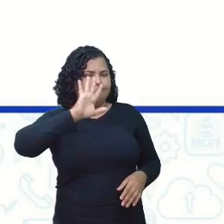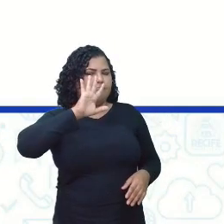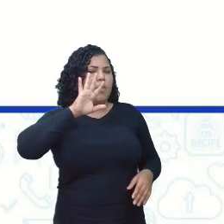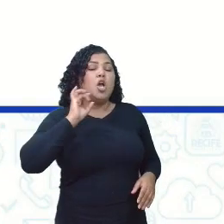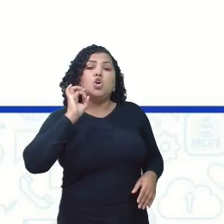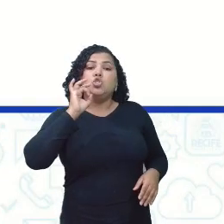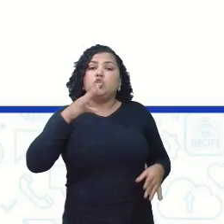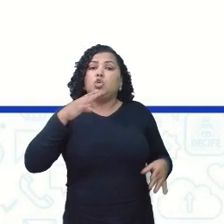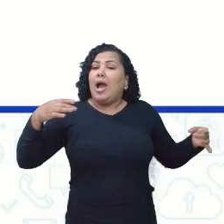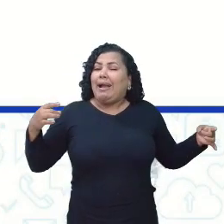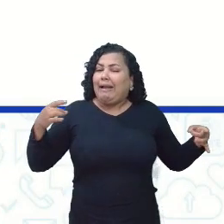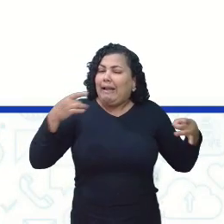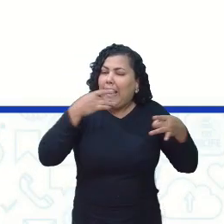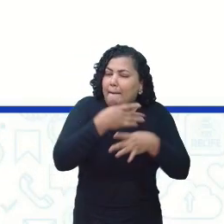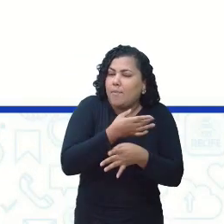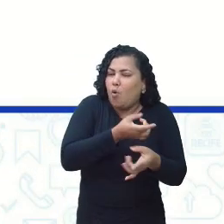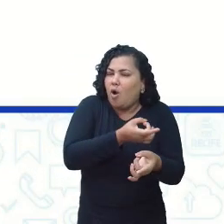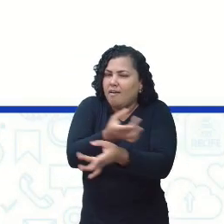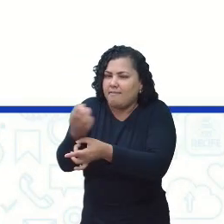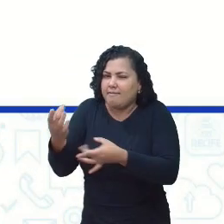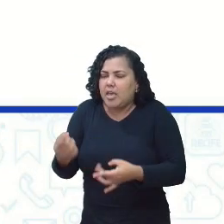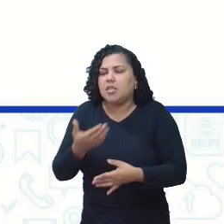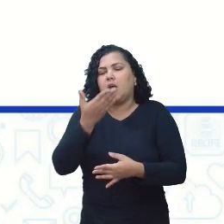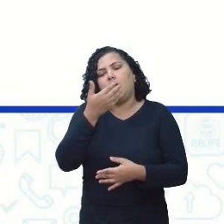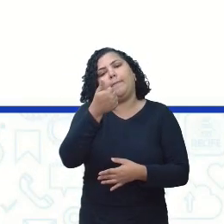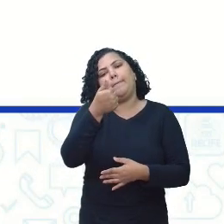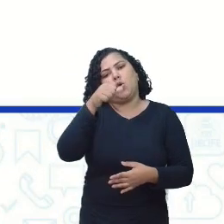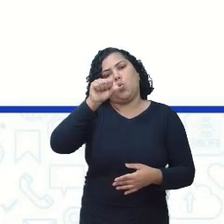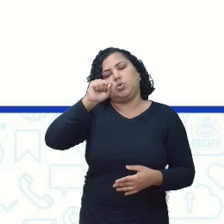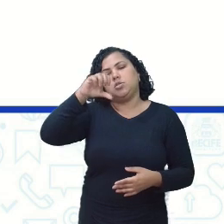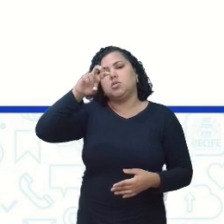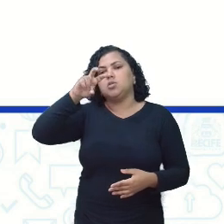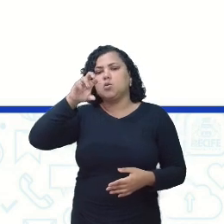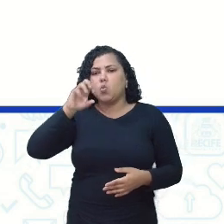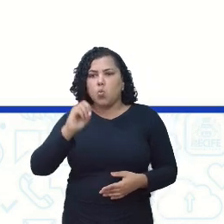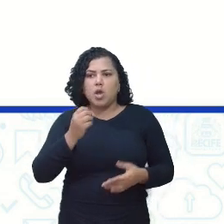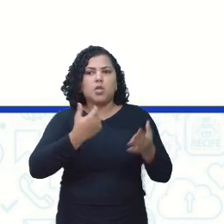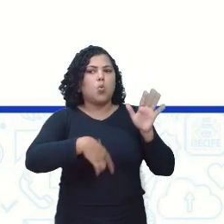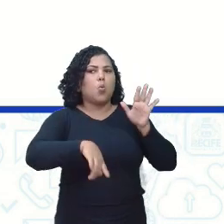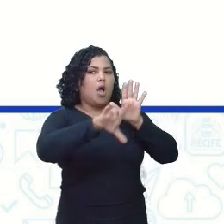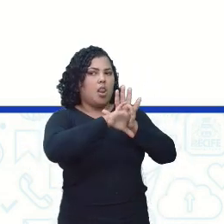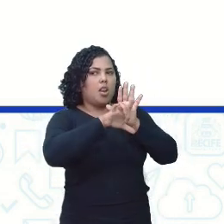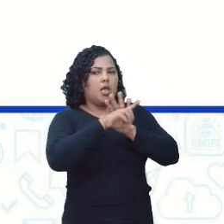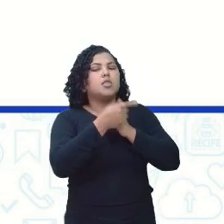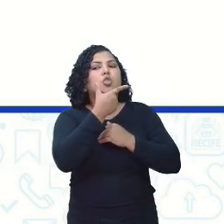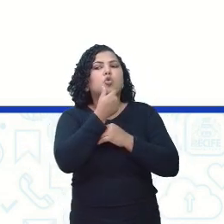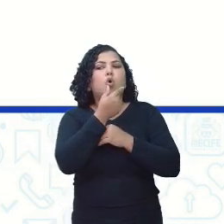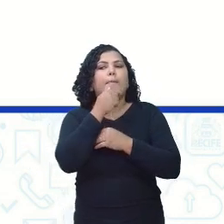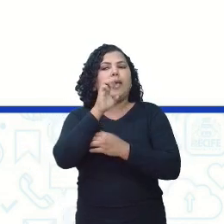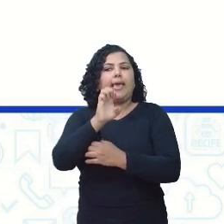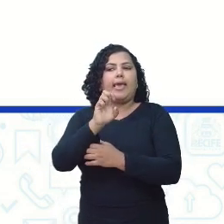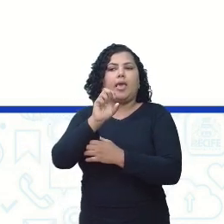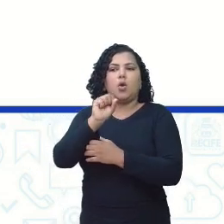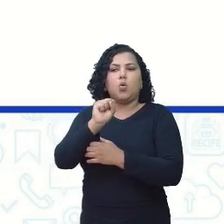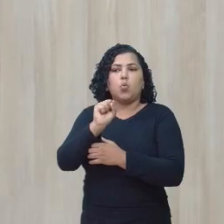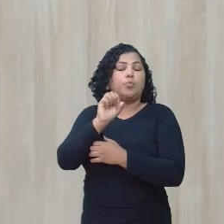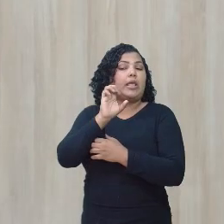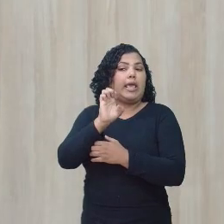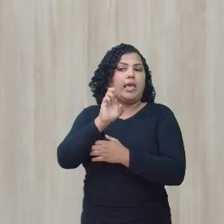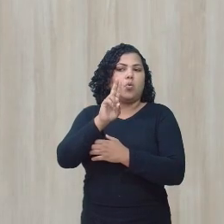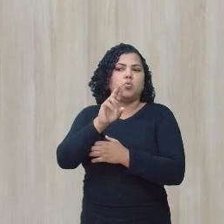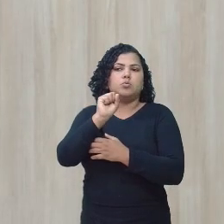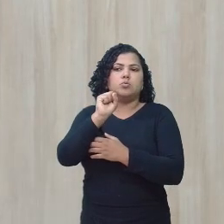mesmo em 1850 com a Lei Eusébio de Queiroz, quando, de fato, né, esse comércio, né, tido